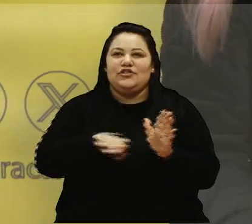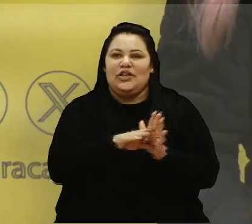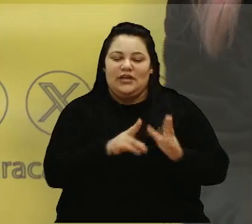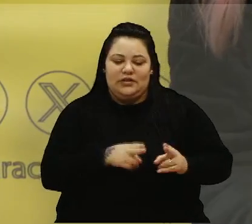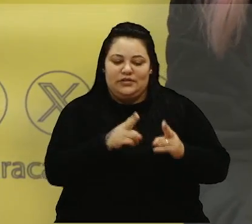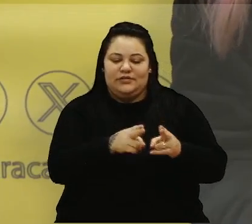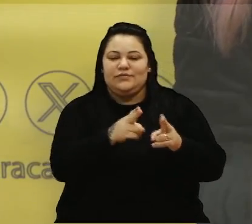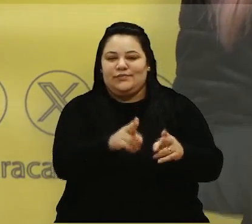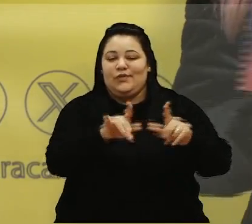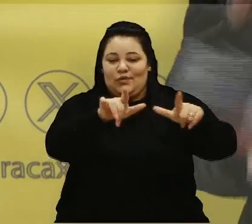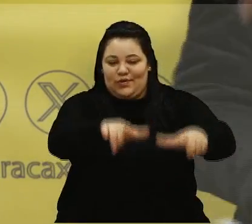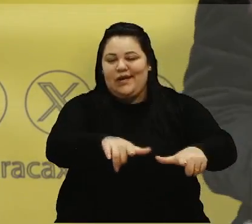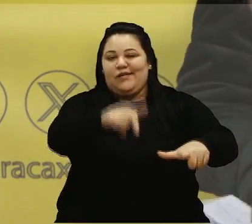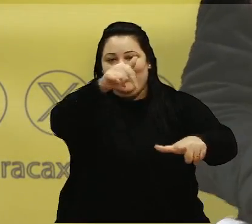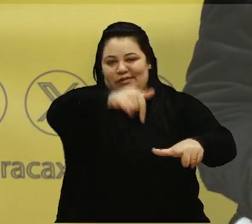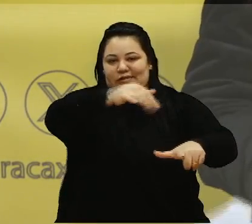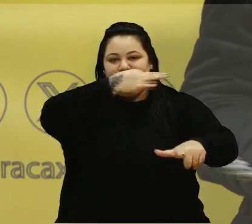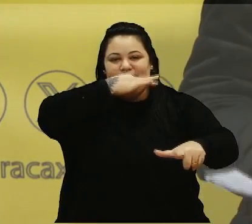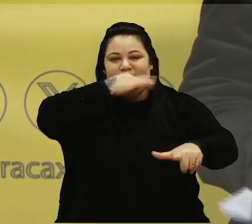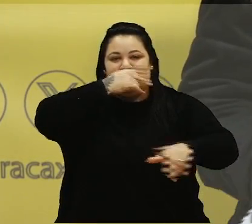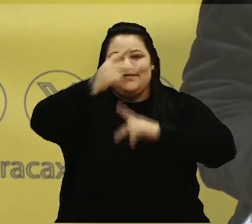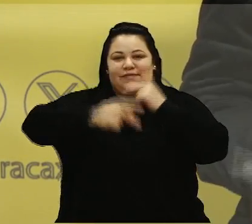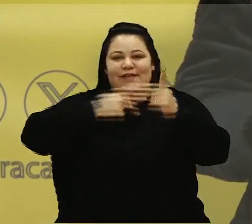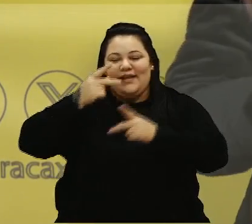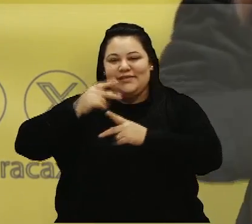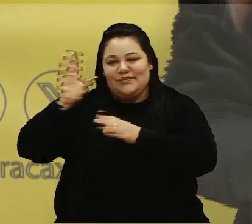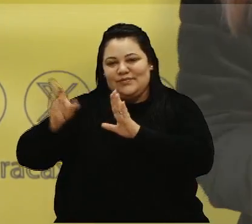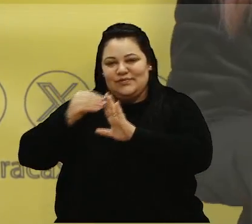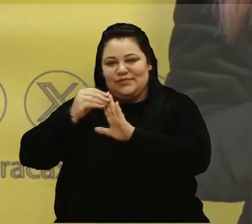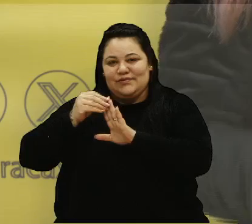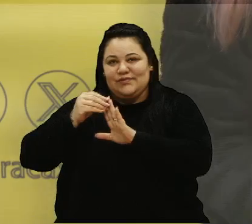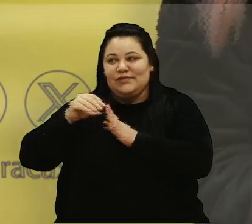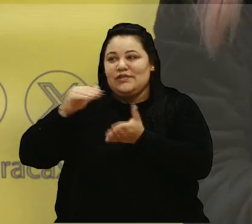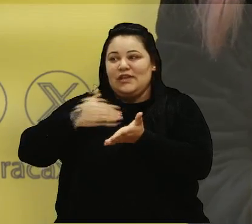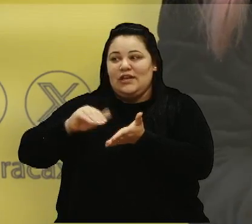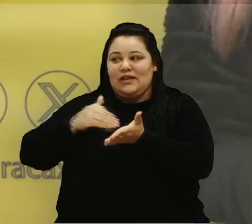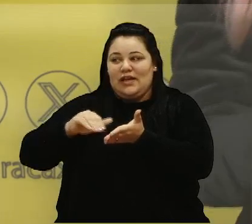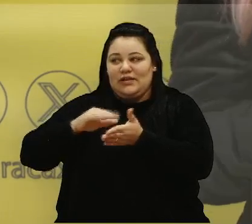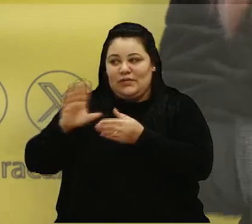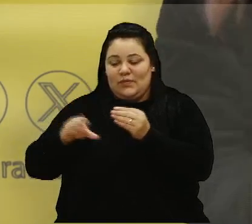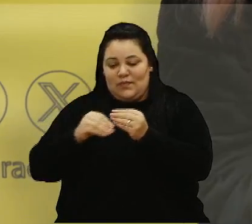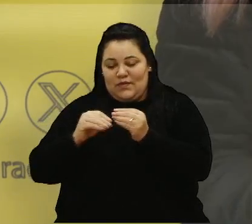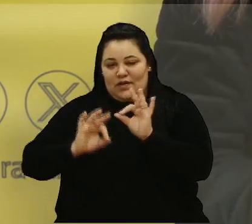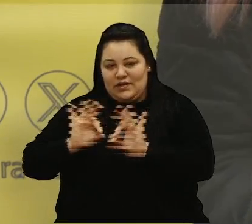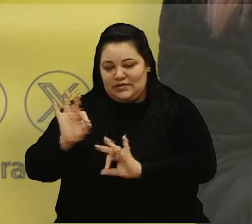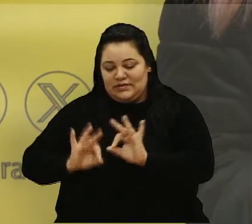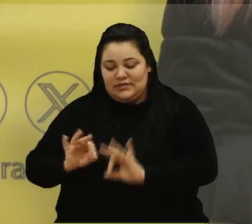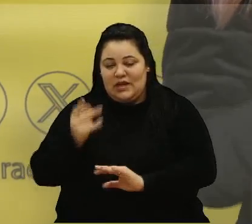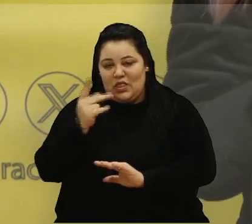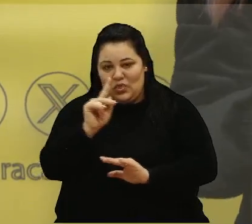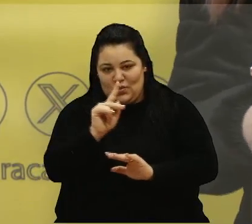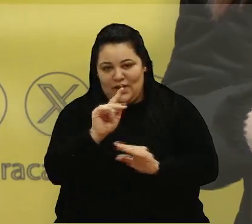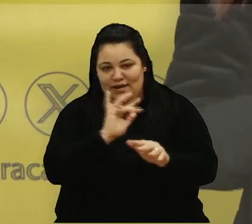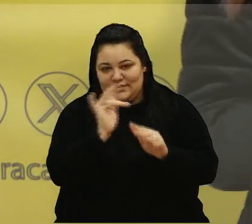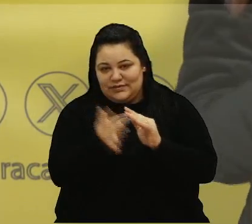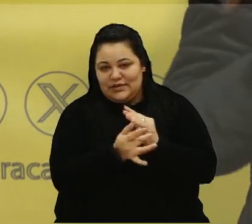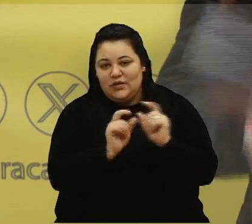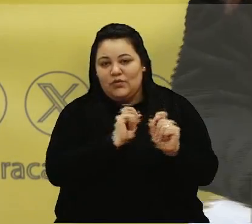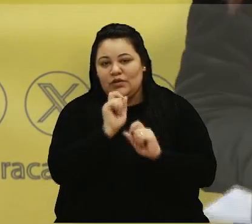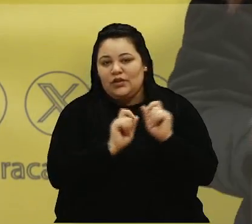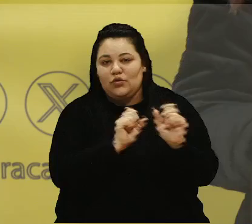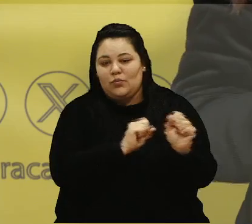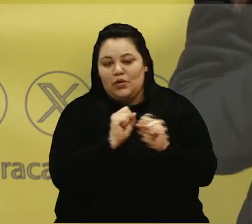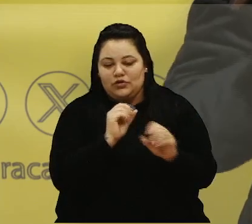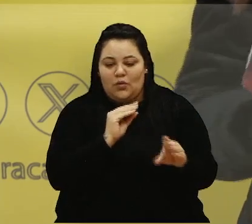no Largo da Estação e comentários feitos pelo secretário adjunto do Planejamento nas suas redes sociais. O que tu pode comentar um